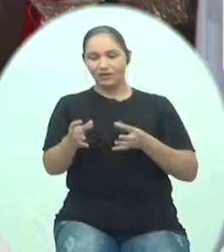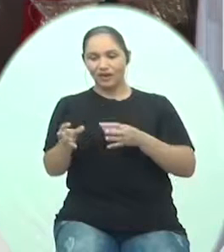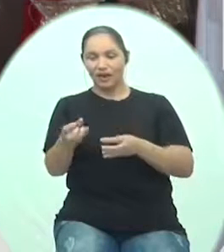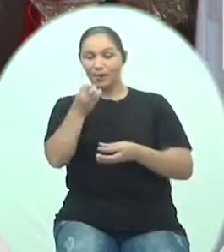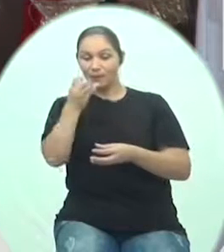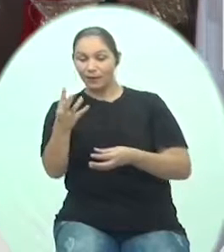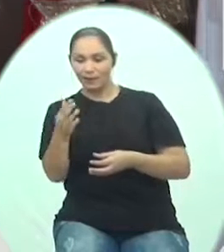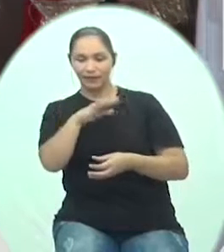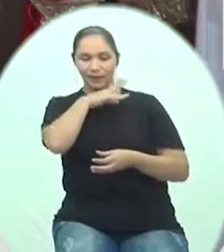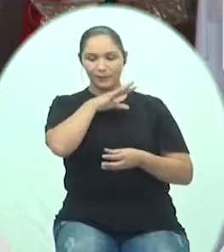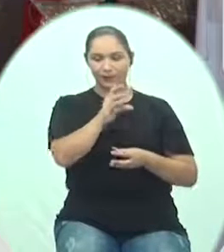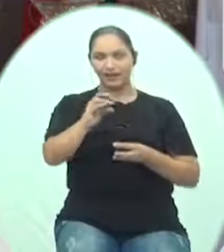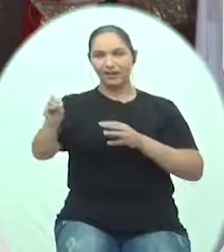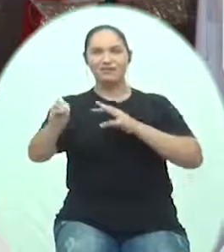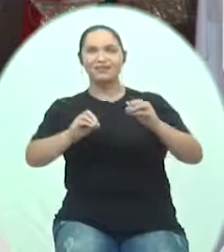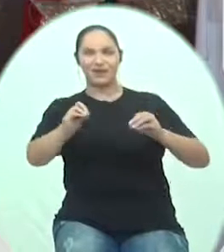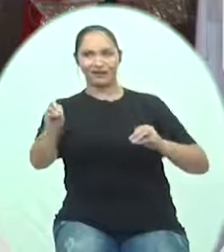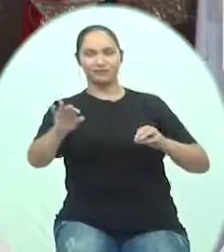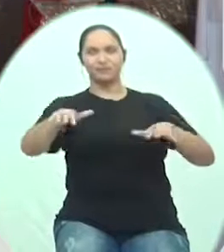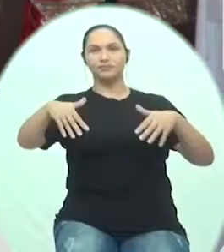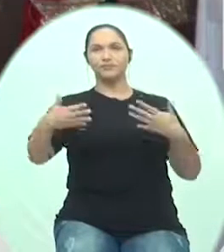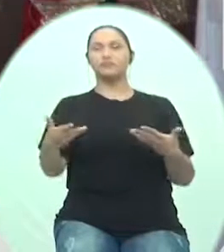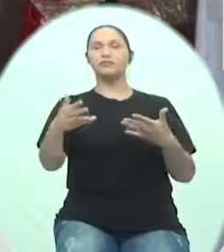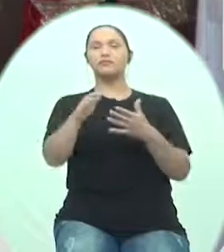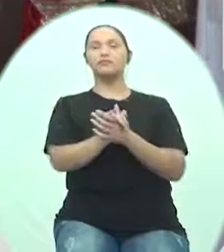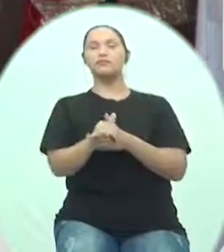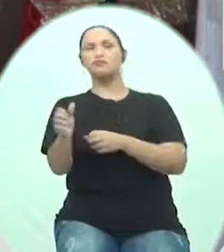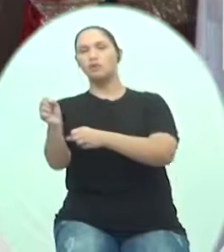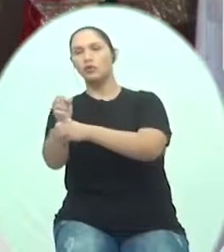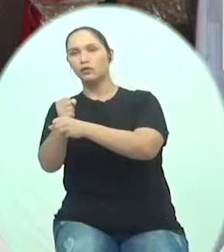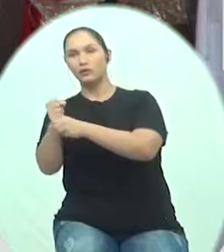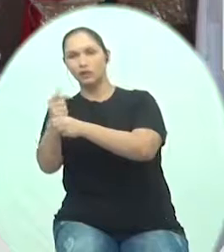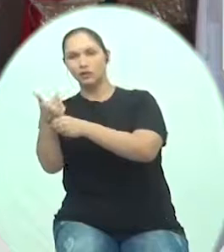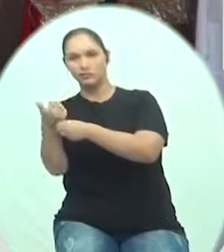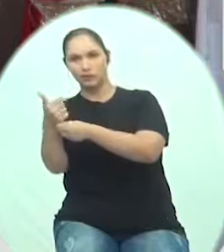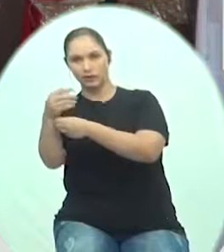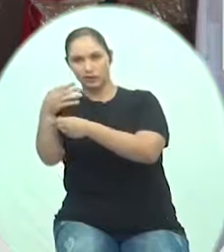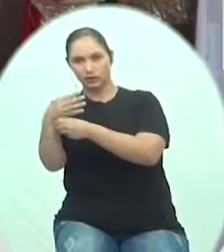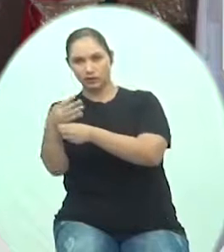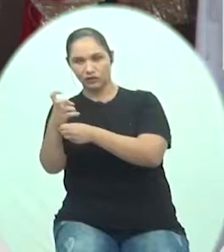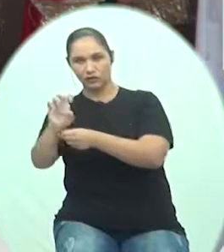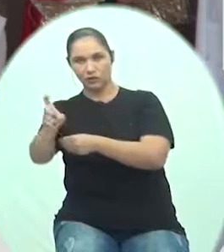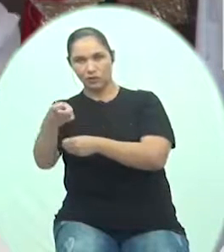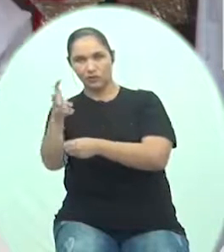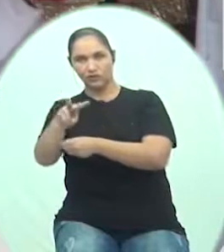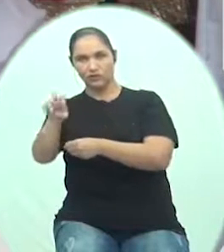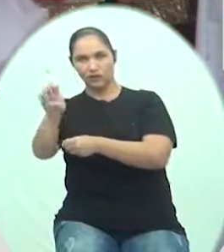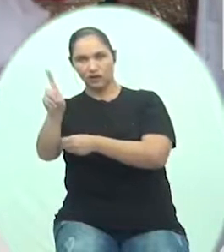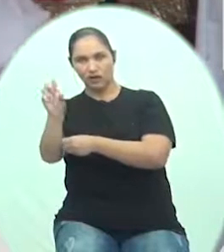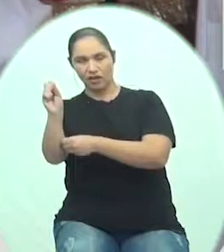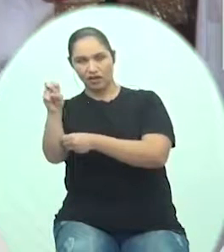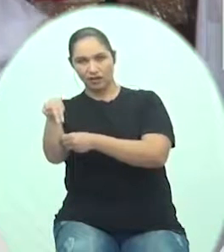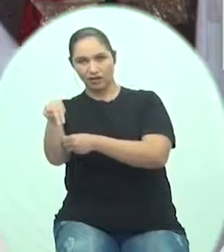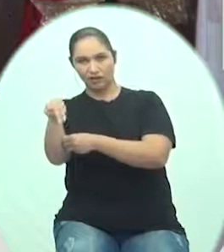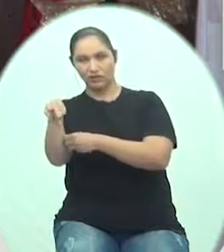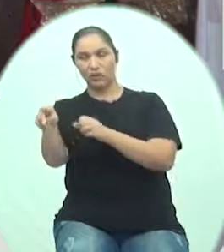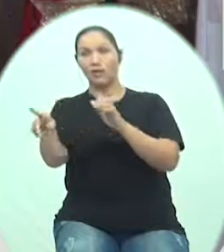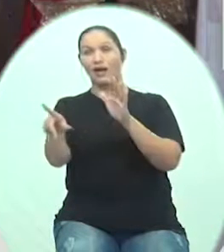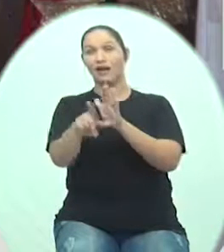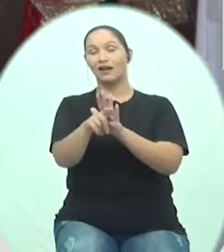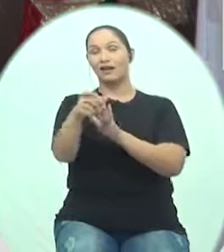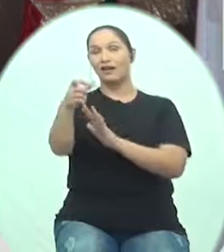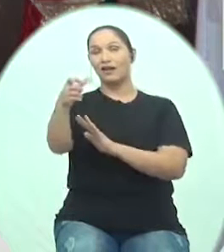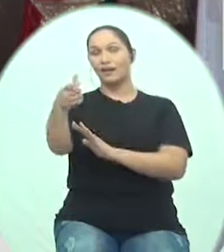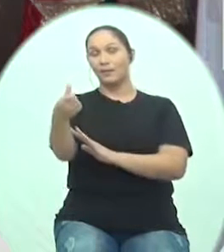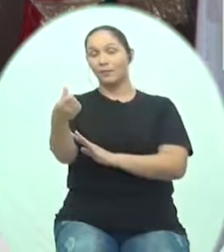mulheres em 2014 o ex-vereador Edson Aurélio instituiu Pela lei pela lei 6432